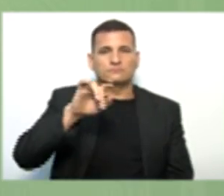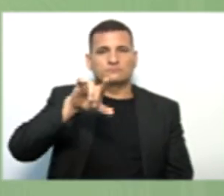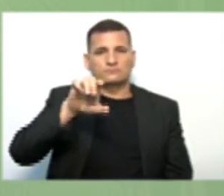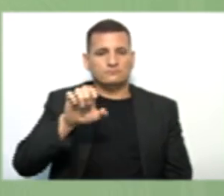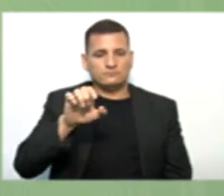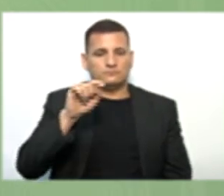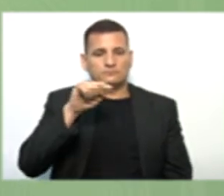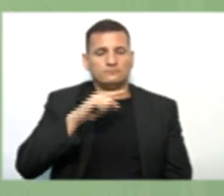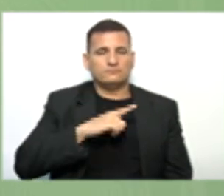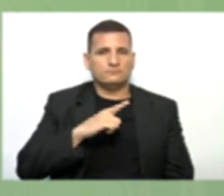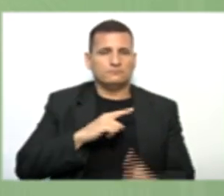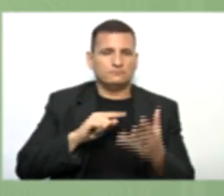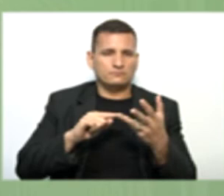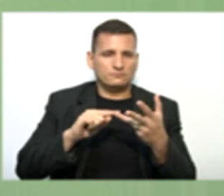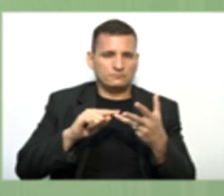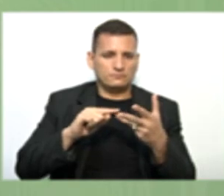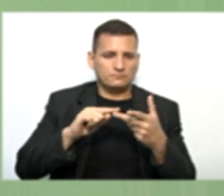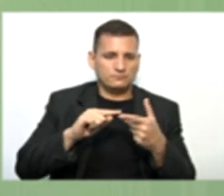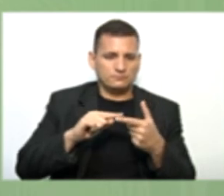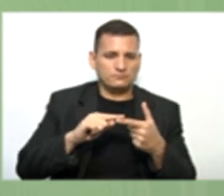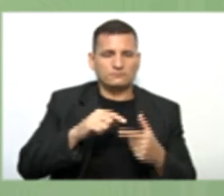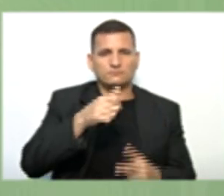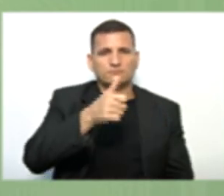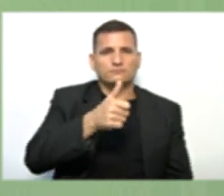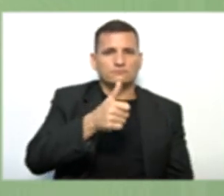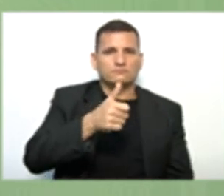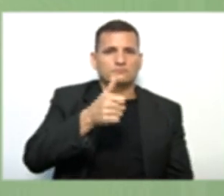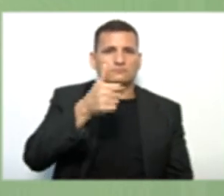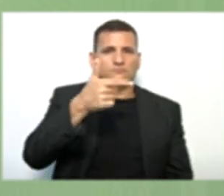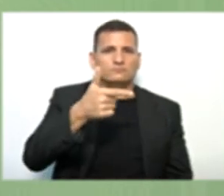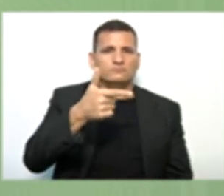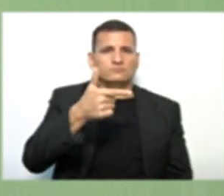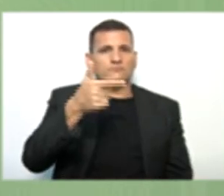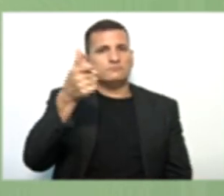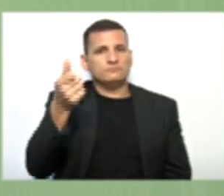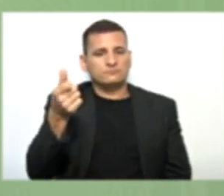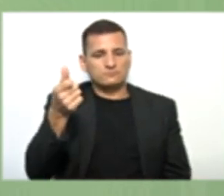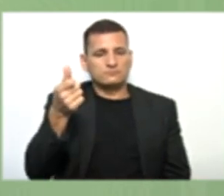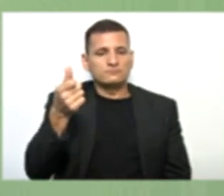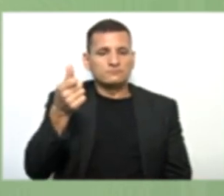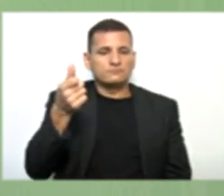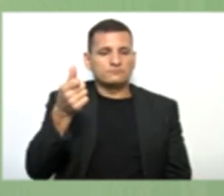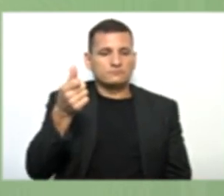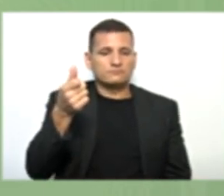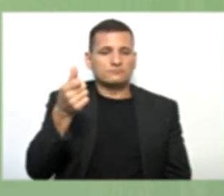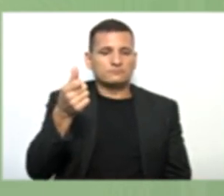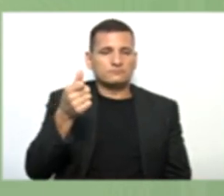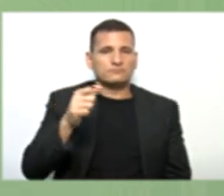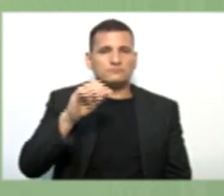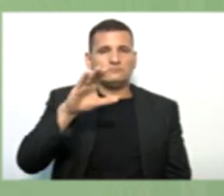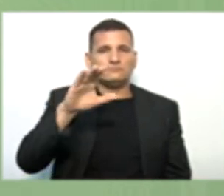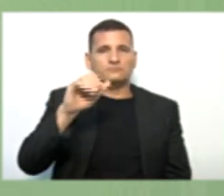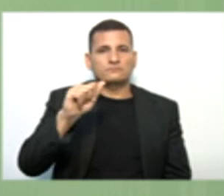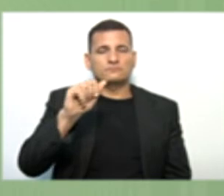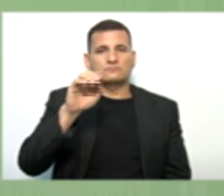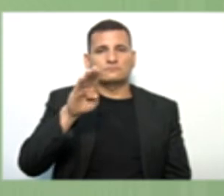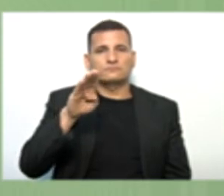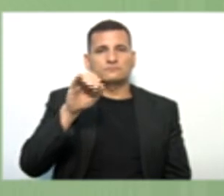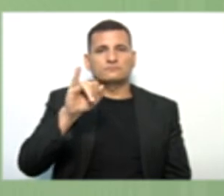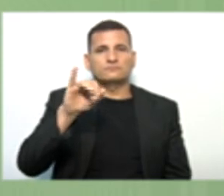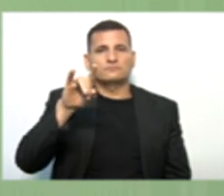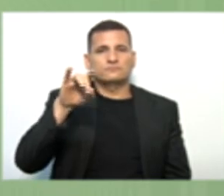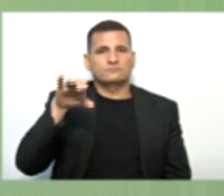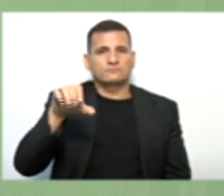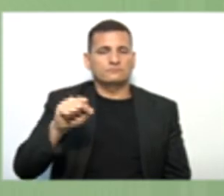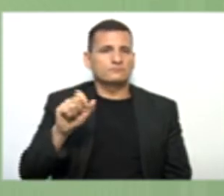seguir conta os números de 126 cabides. Olha só que legal, gente. Que é isso, professor? Professor, sou que